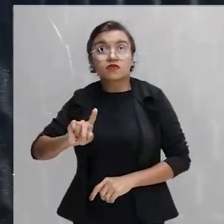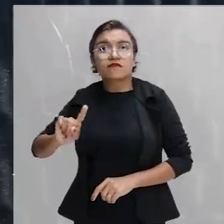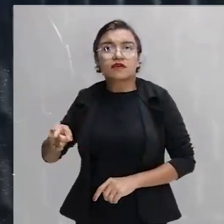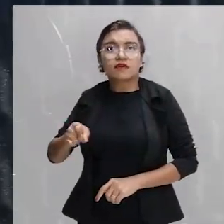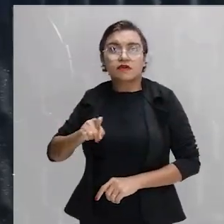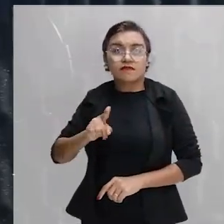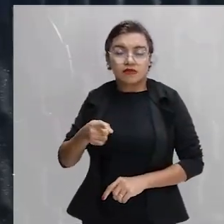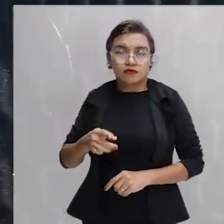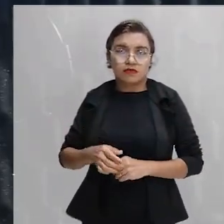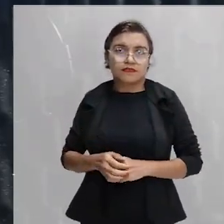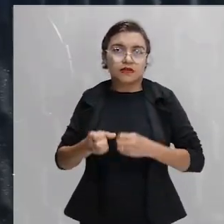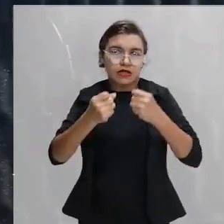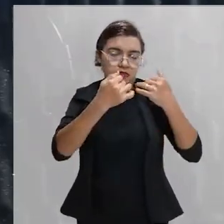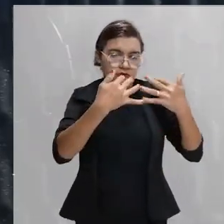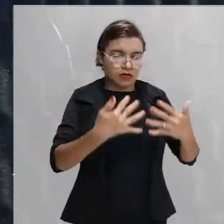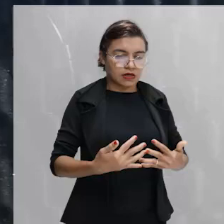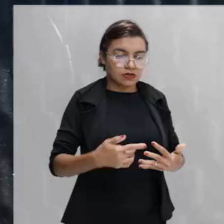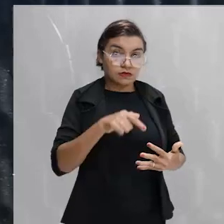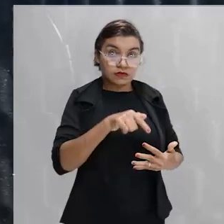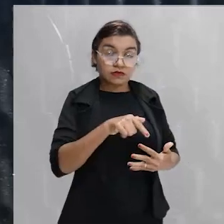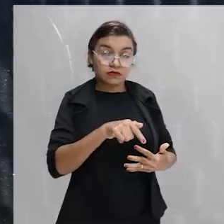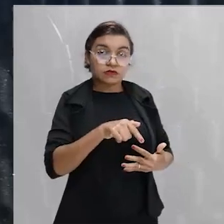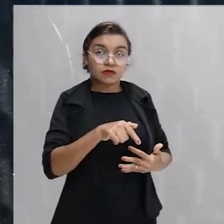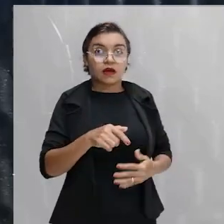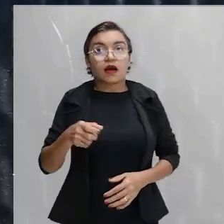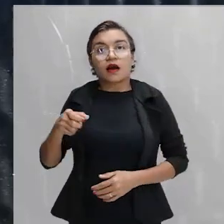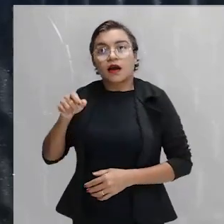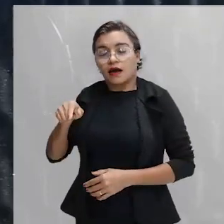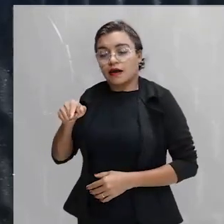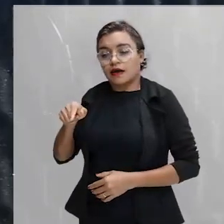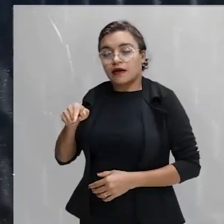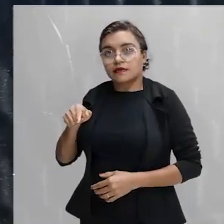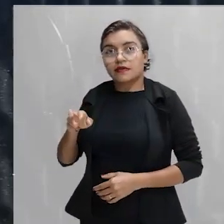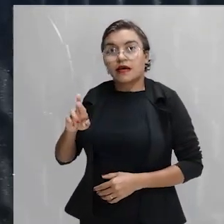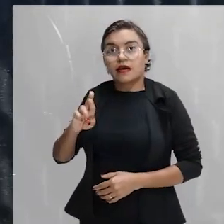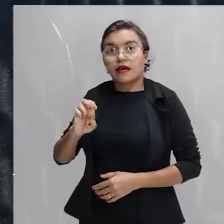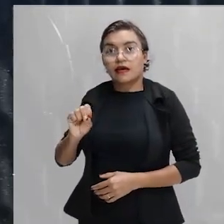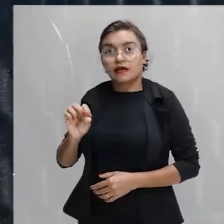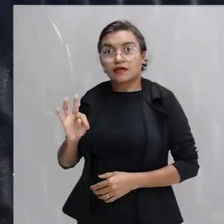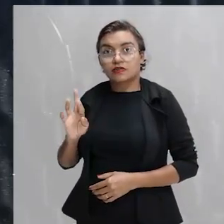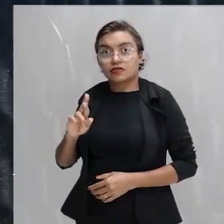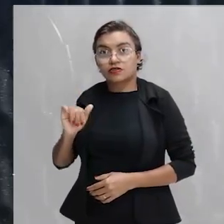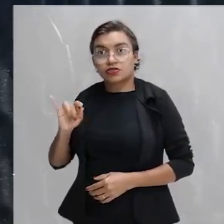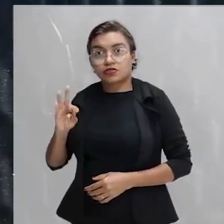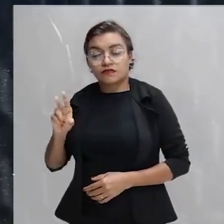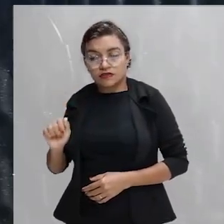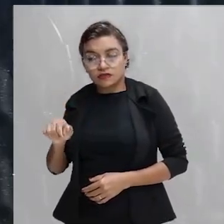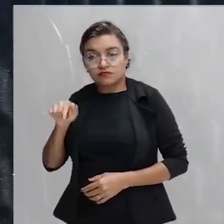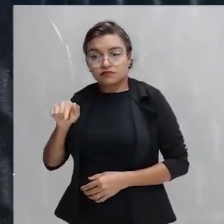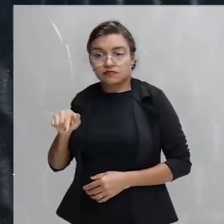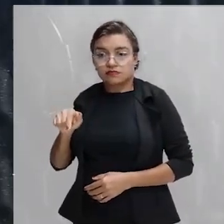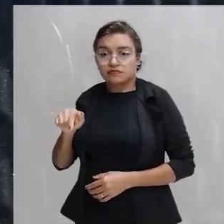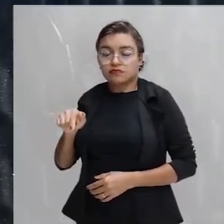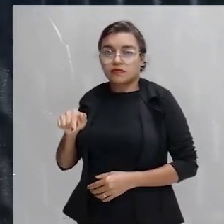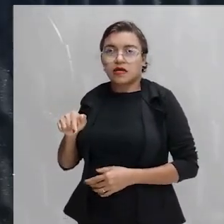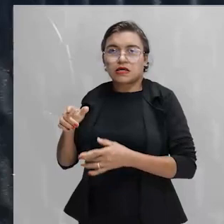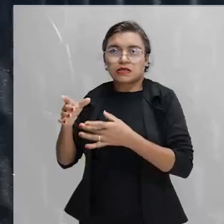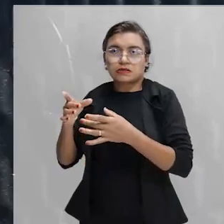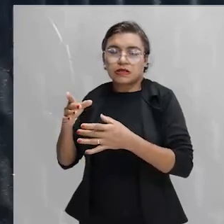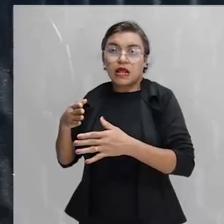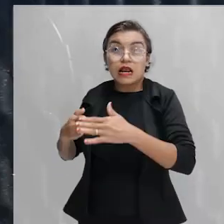As explicativas explicam, as restritivas